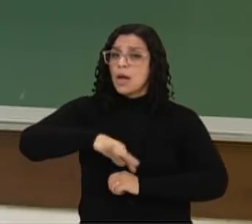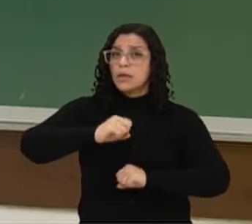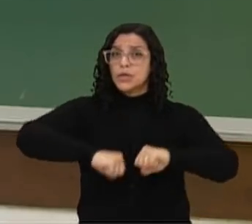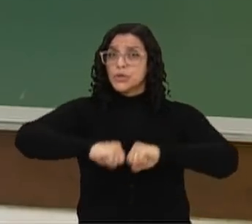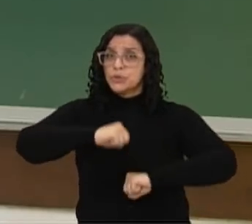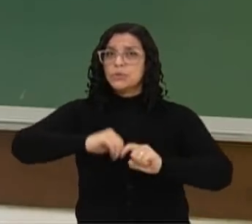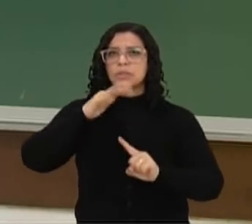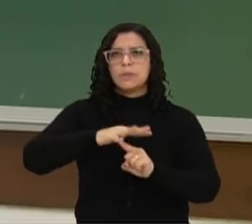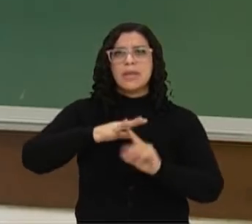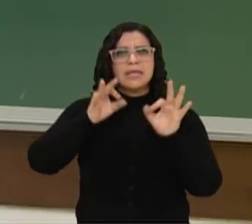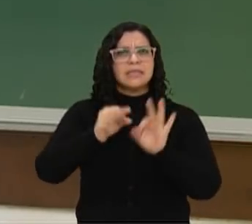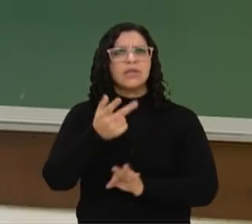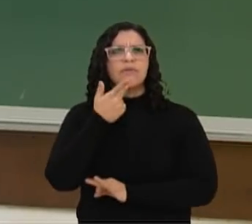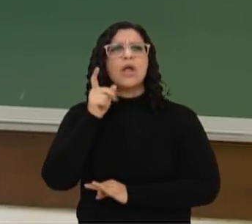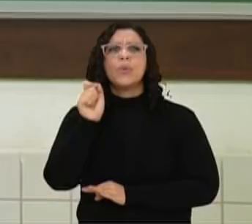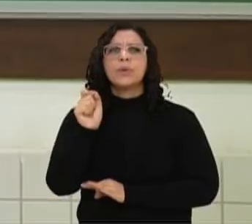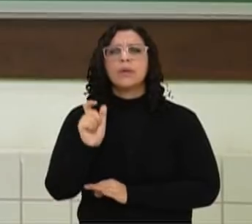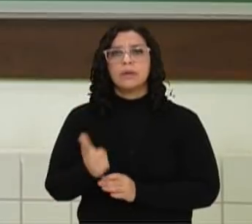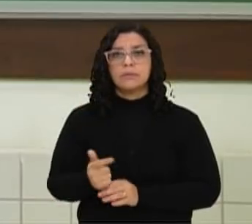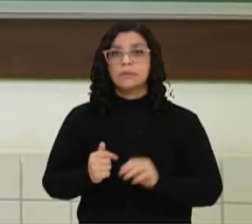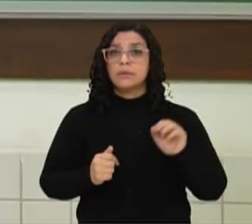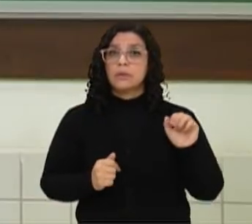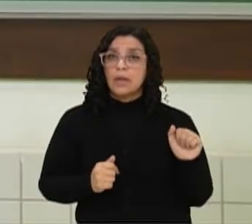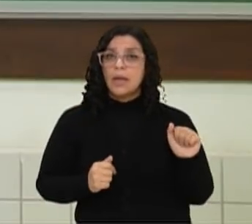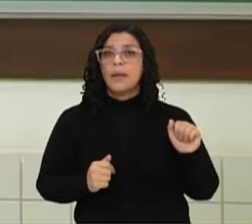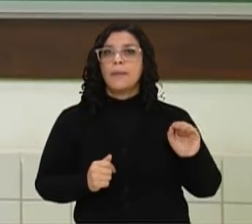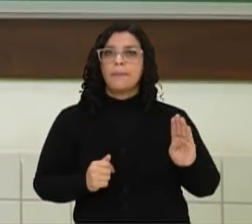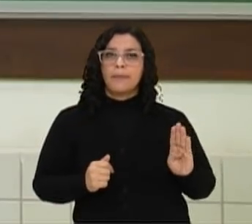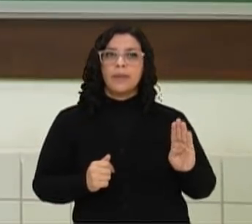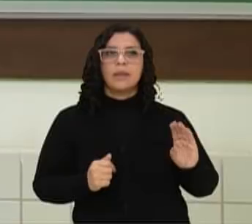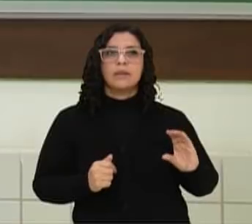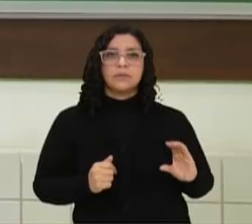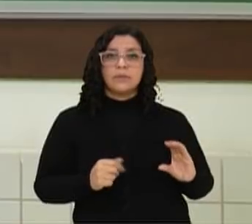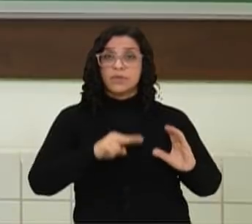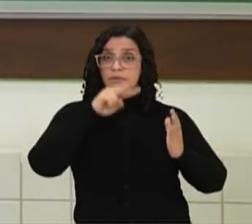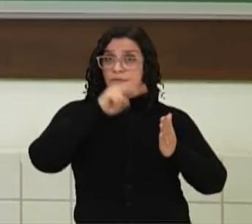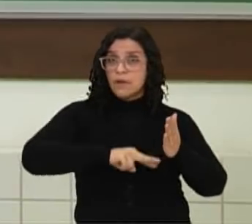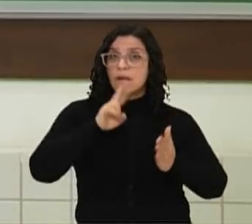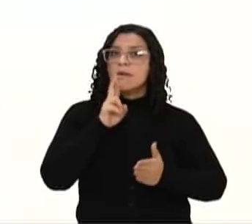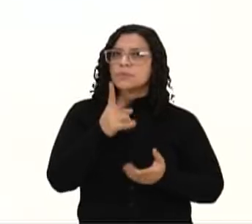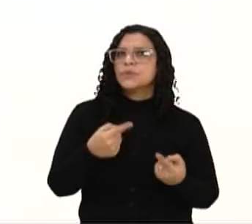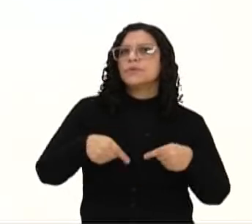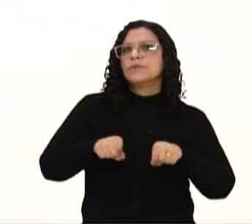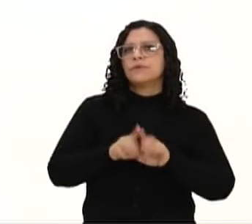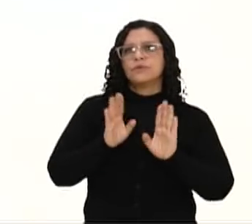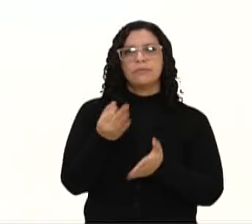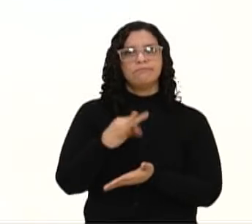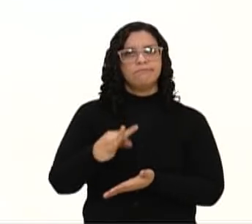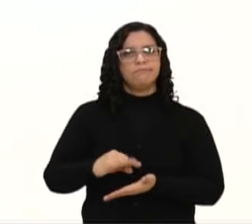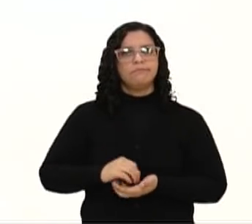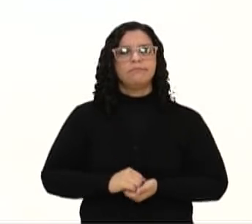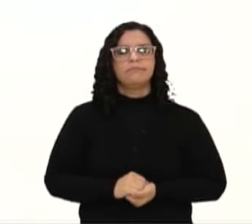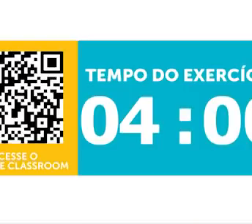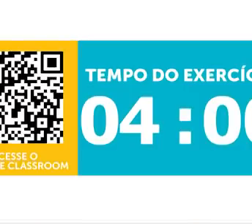do Paraná, é correto afirmar que? Leiam as alternativas, respondam e a gente já volta para corrigir.